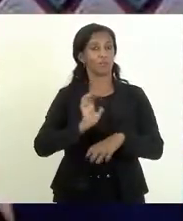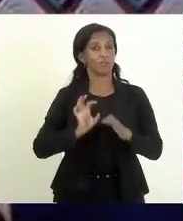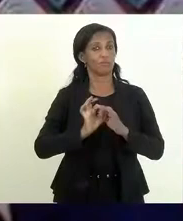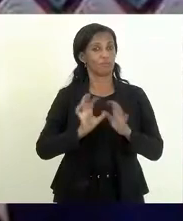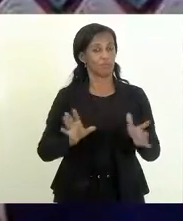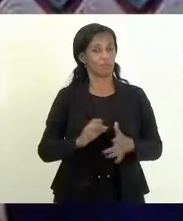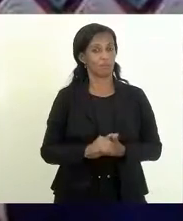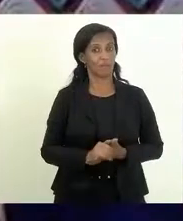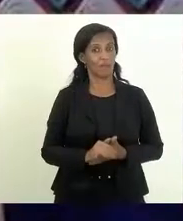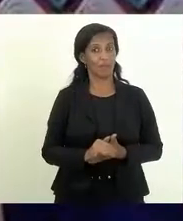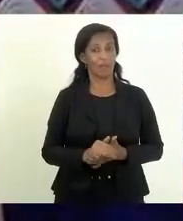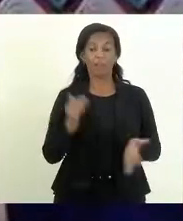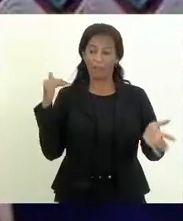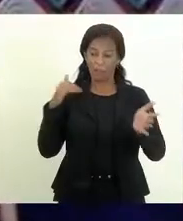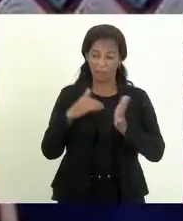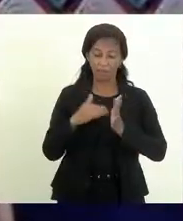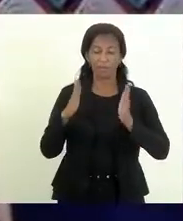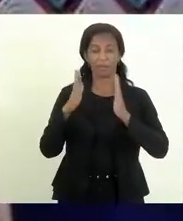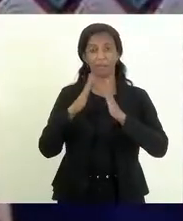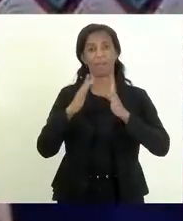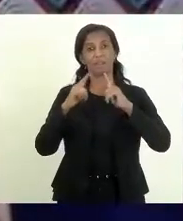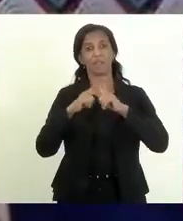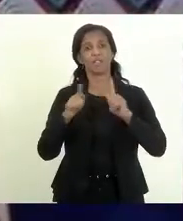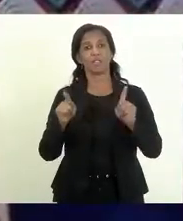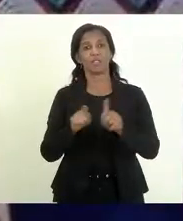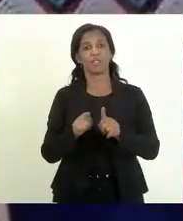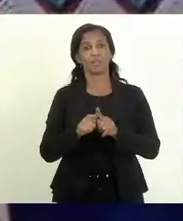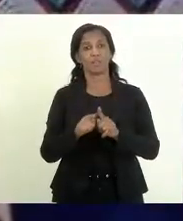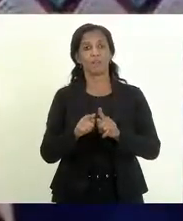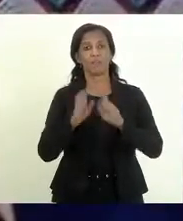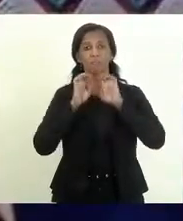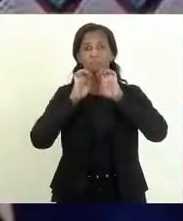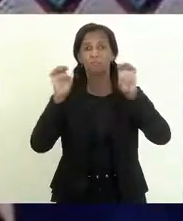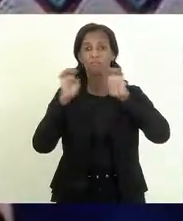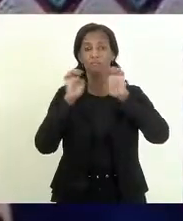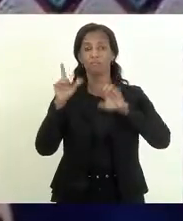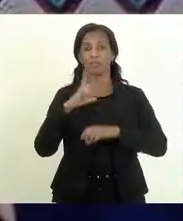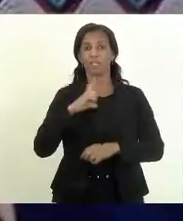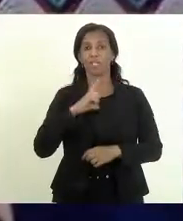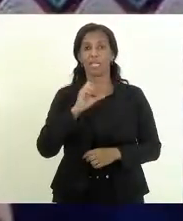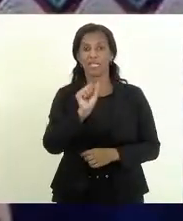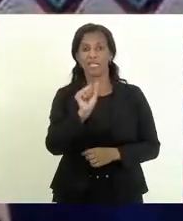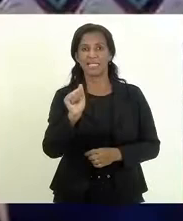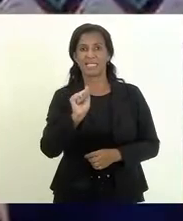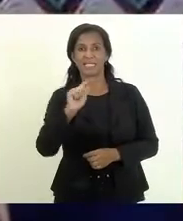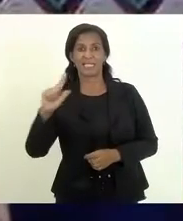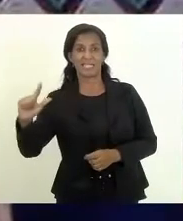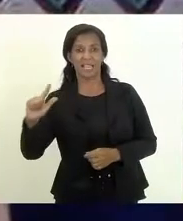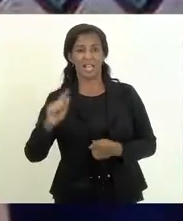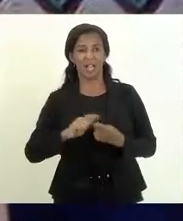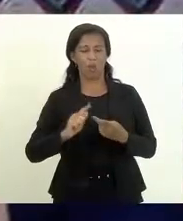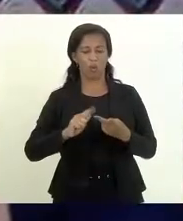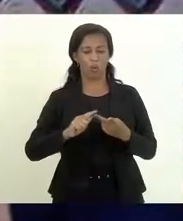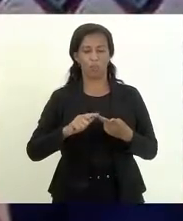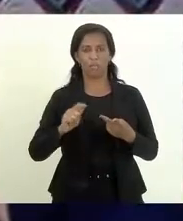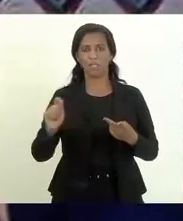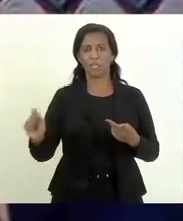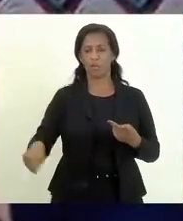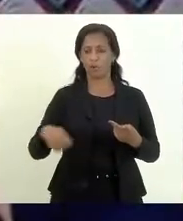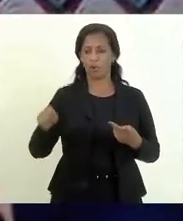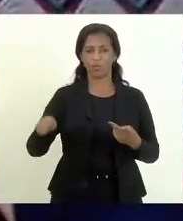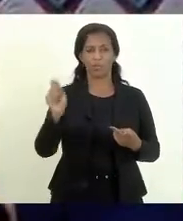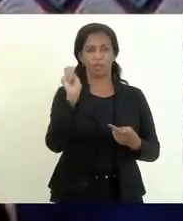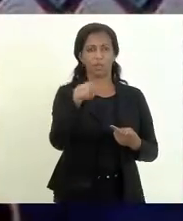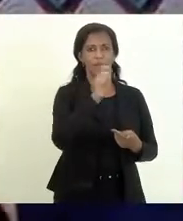até igrejas evangélicas que usam, por exemplo, sal grosso, arruda, vários